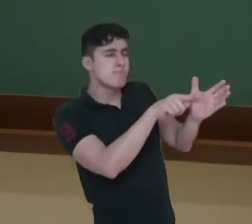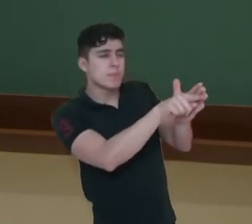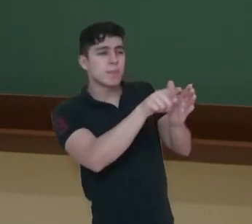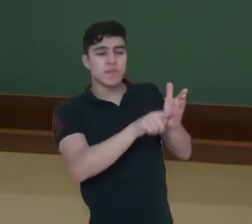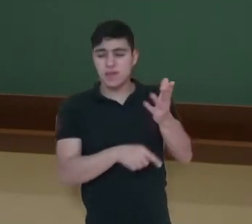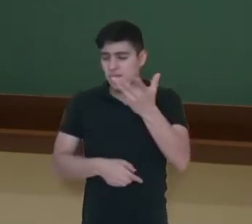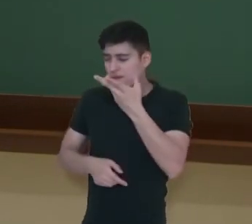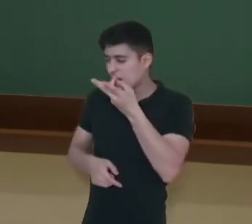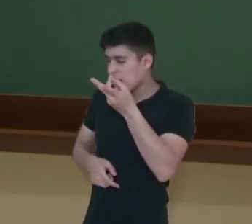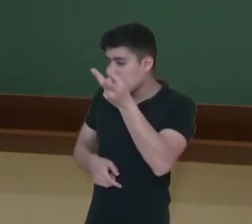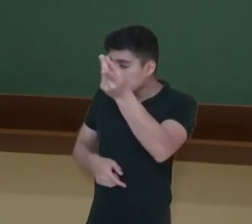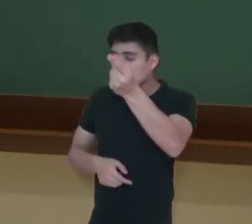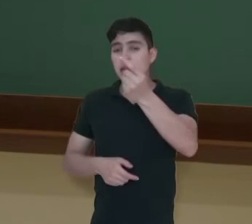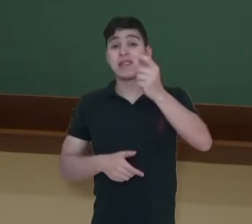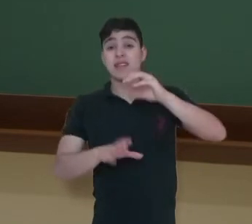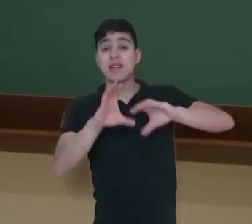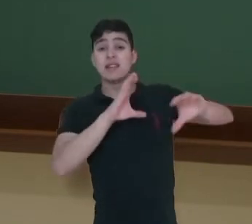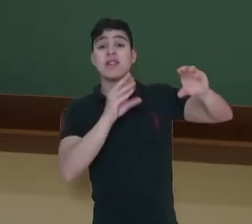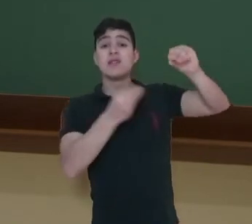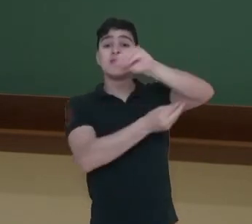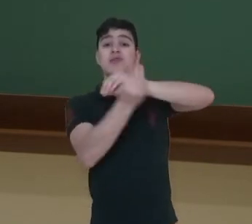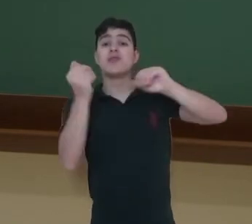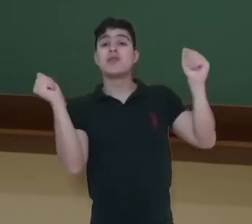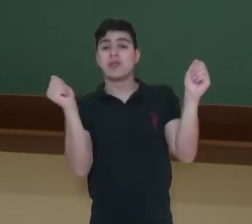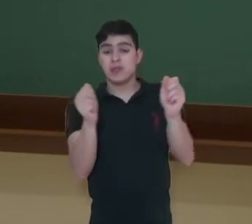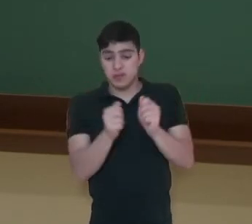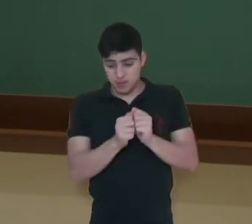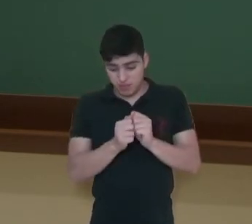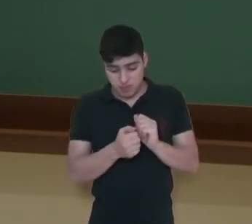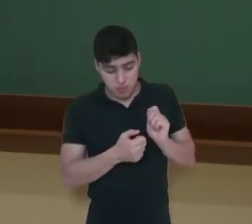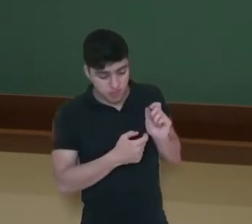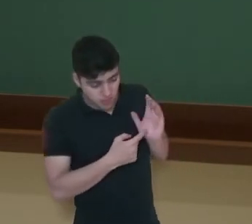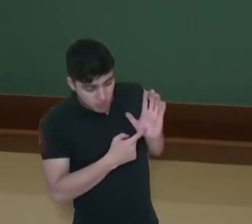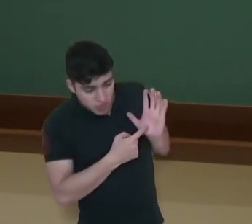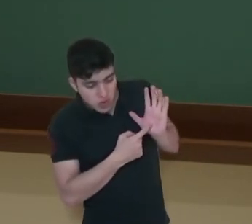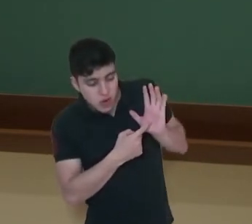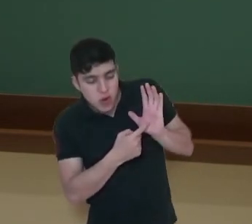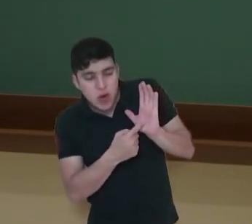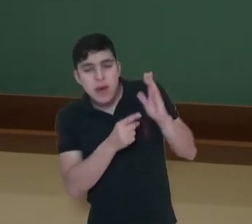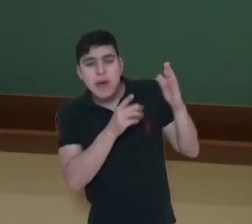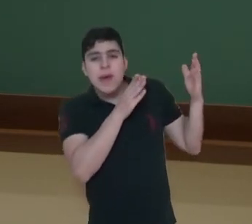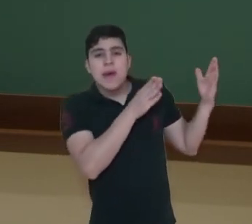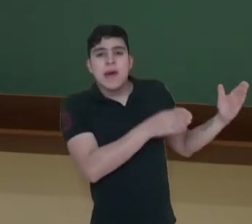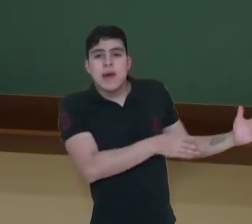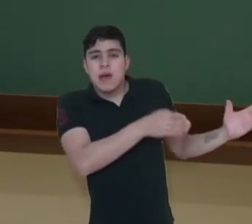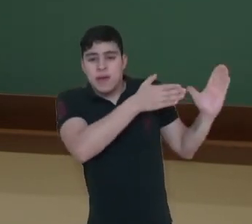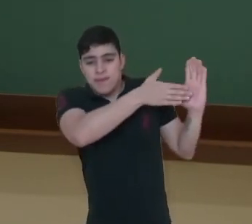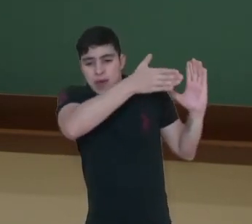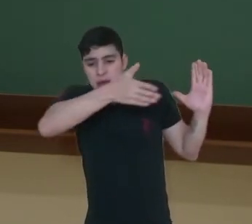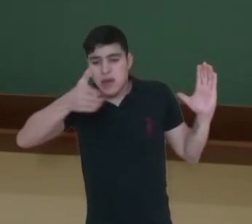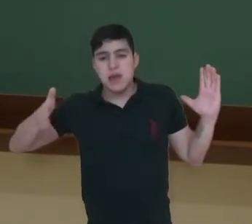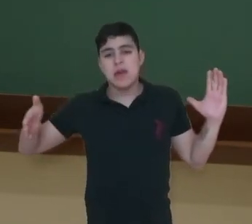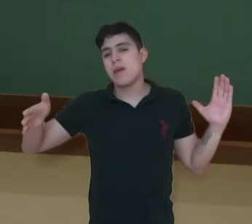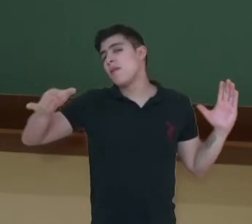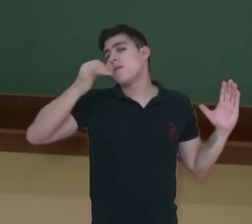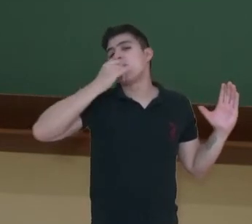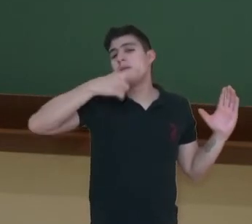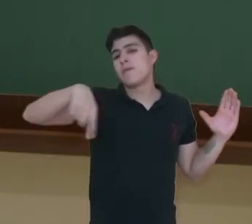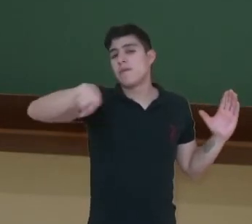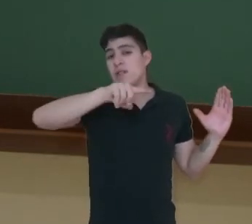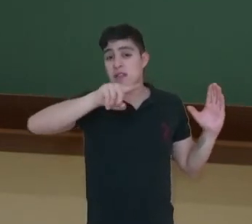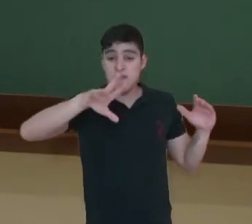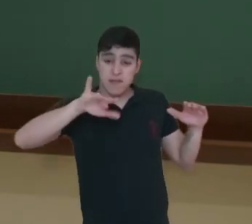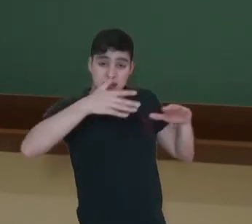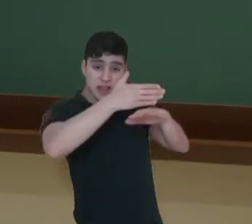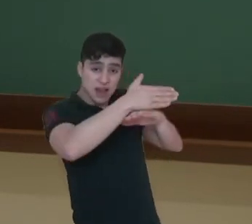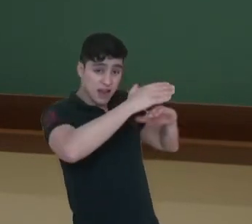falando, argumentando, cantando, participando. Então ele mostra qualquer rotina. Então muitas vezes a mídia coloca aqui, você entra lá na comunidade, você vai morrer, mas não é